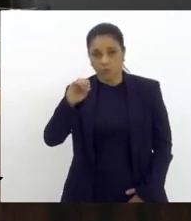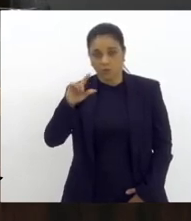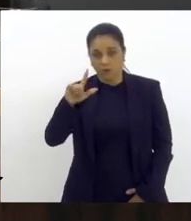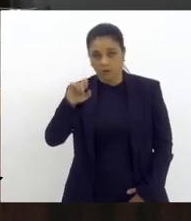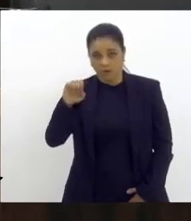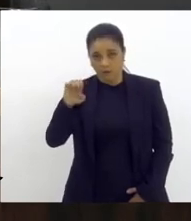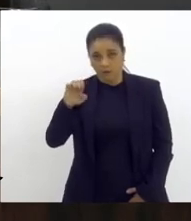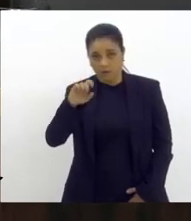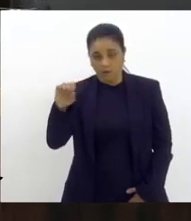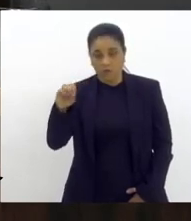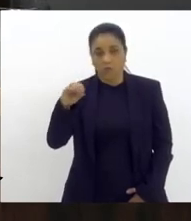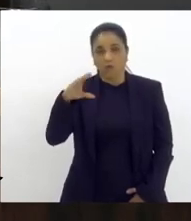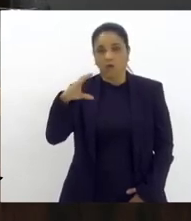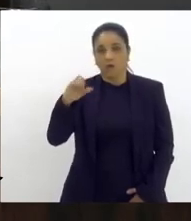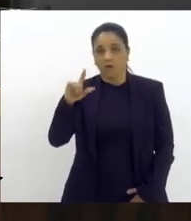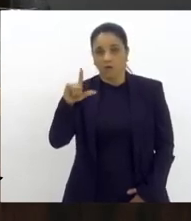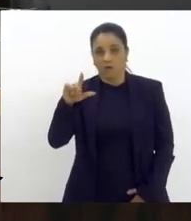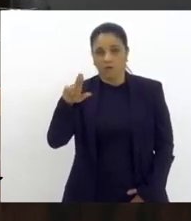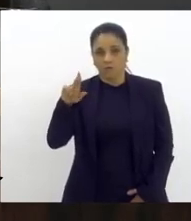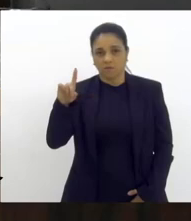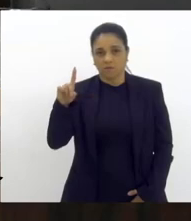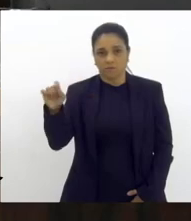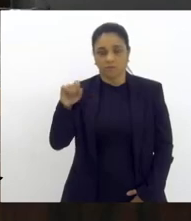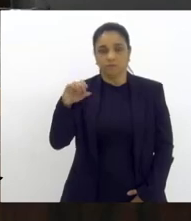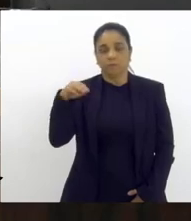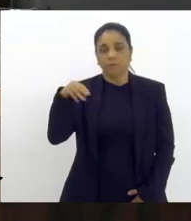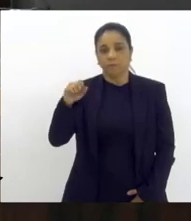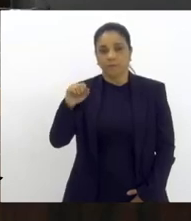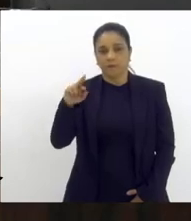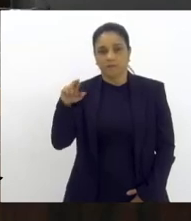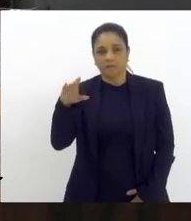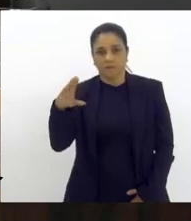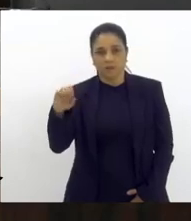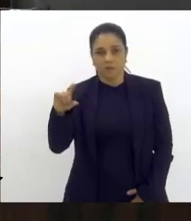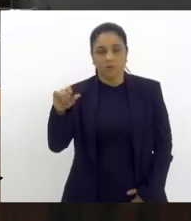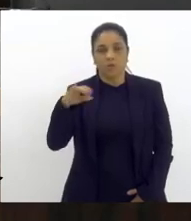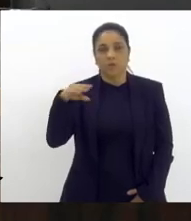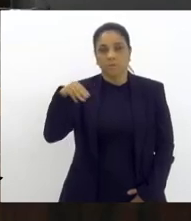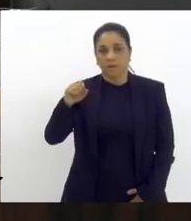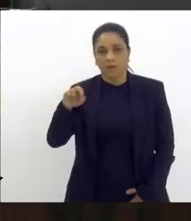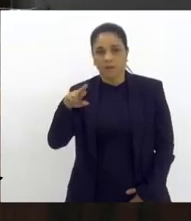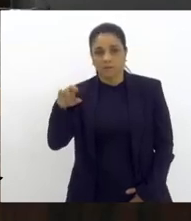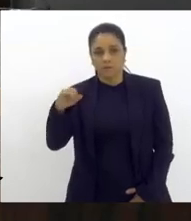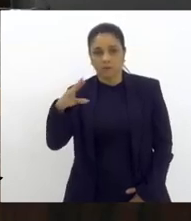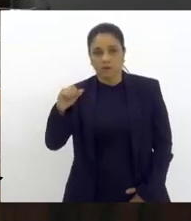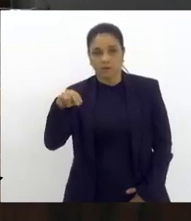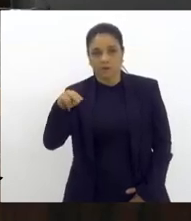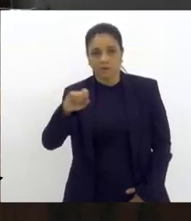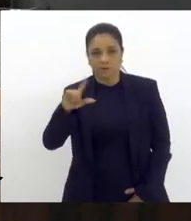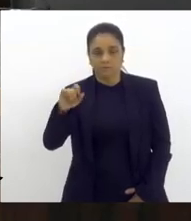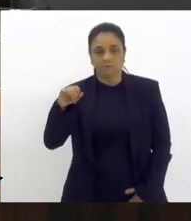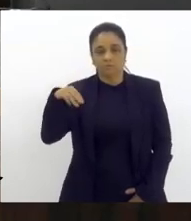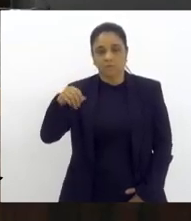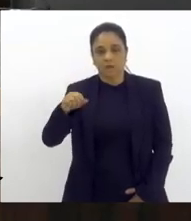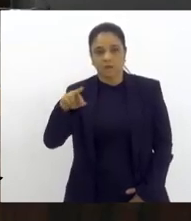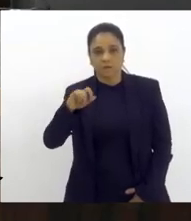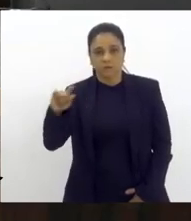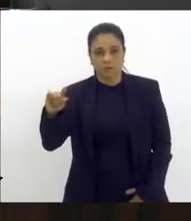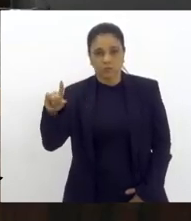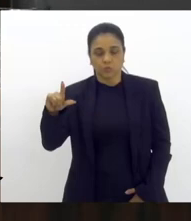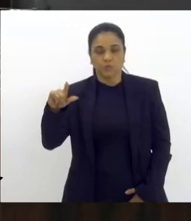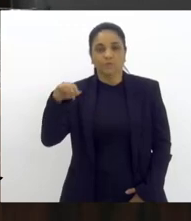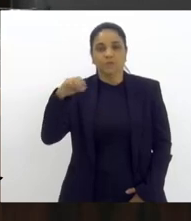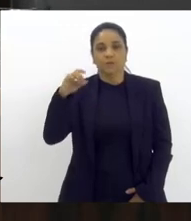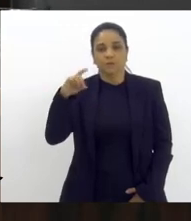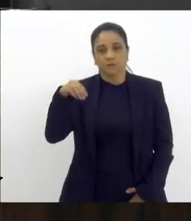Luiz Cláudio Ribeiro Deputado Marcelo Dino Deputado Márcio canela Deputado Márcio Gualberto deputada Marta